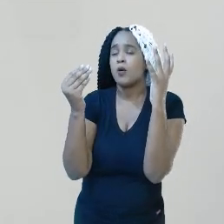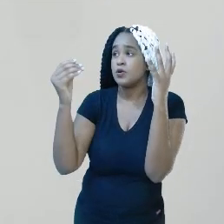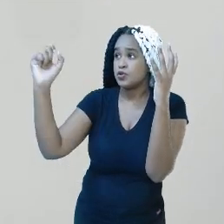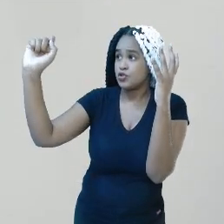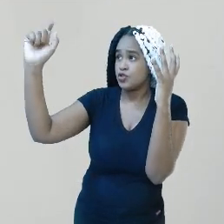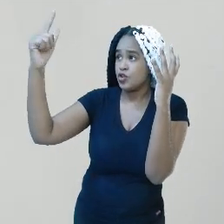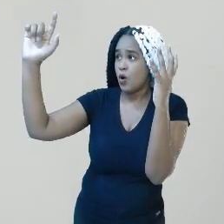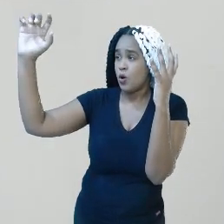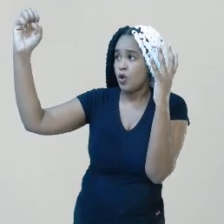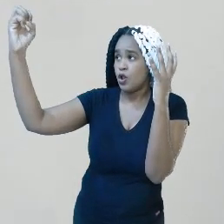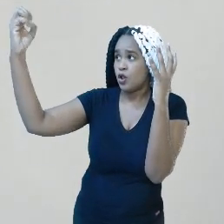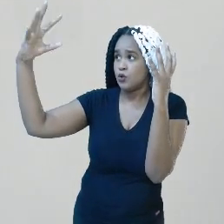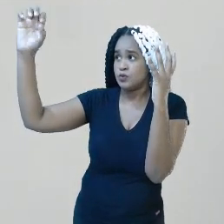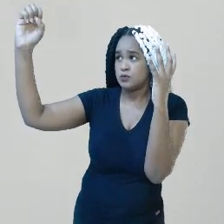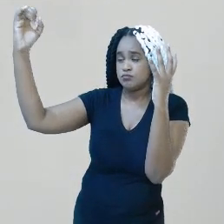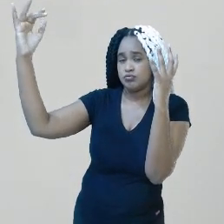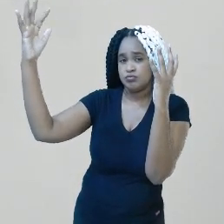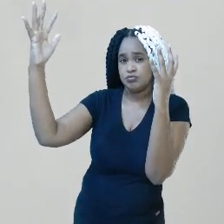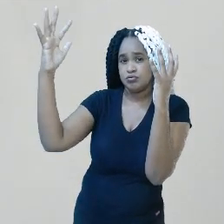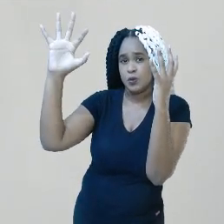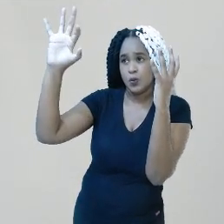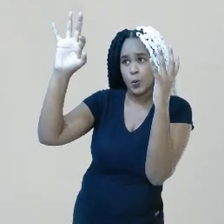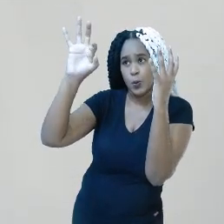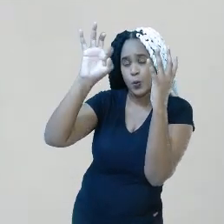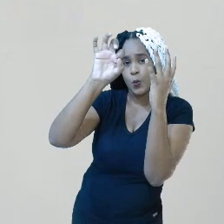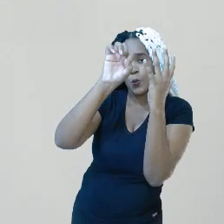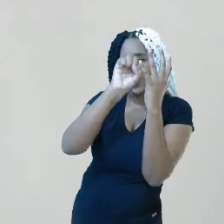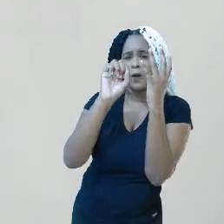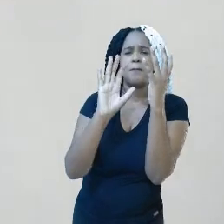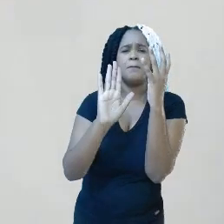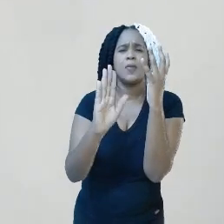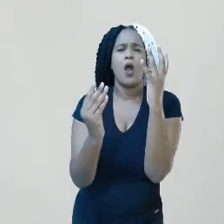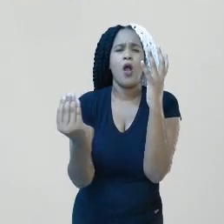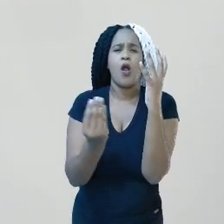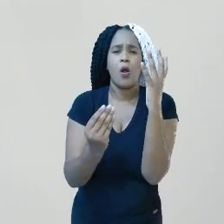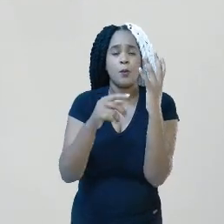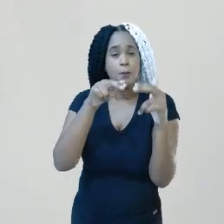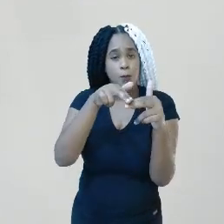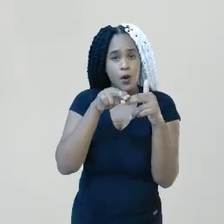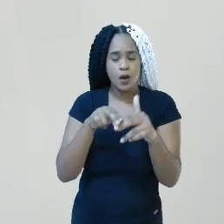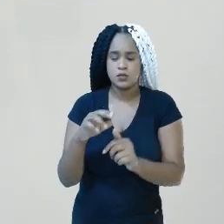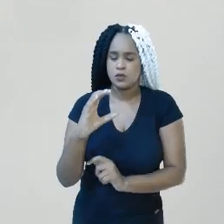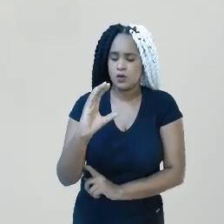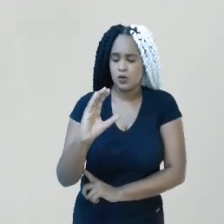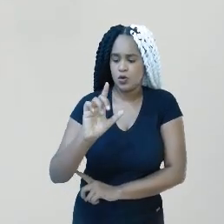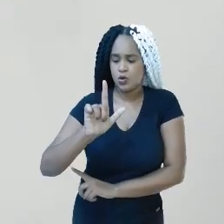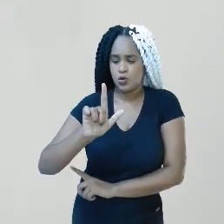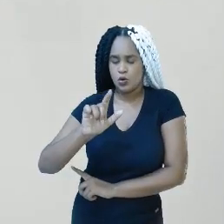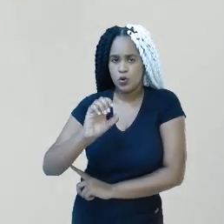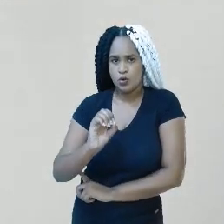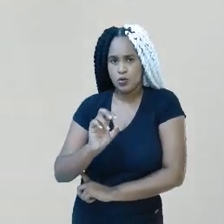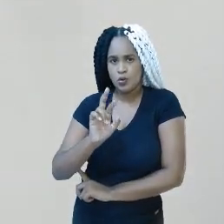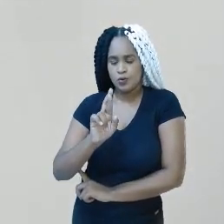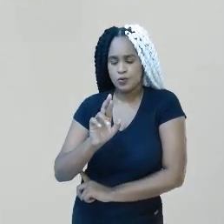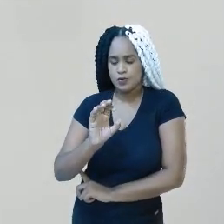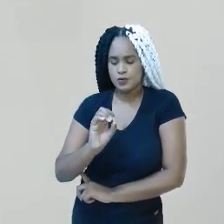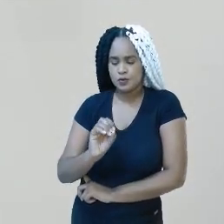a substância que dá a cor verde às plantas, certo? Então, veja como acontece todo o processo.